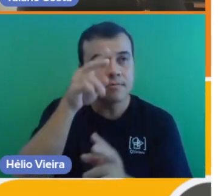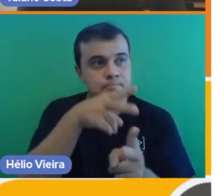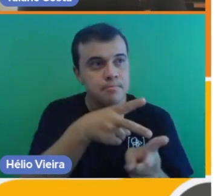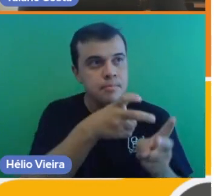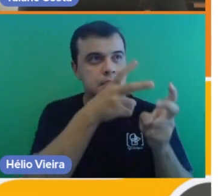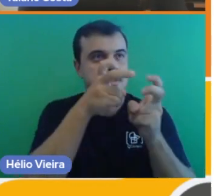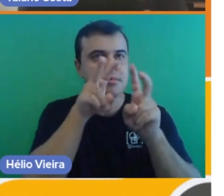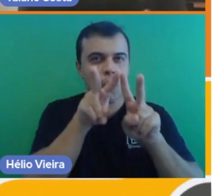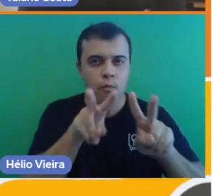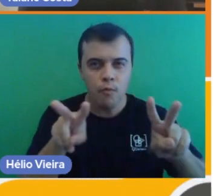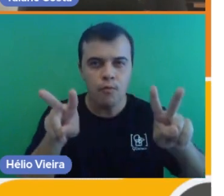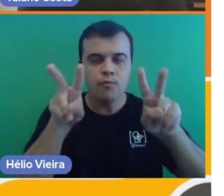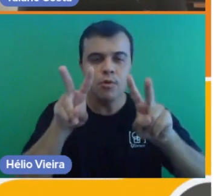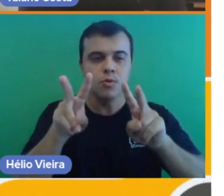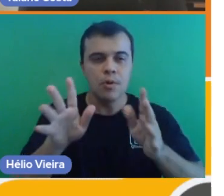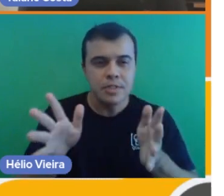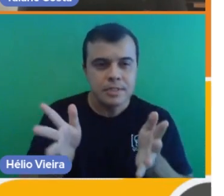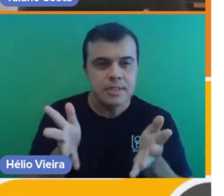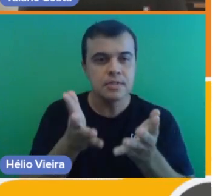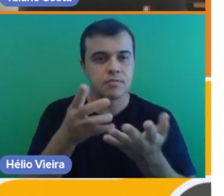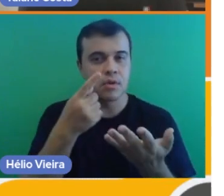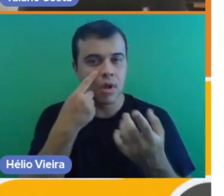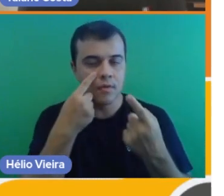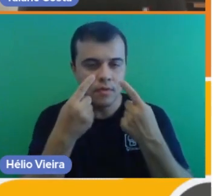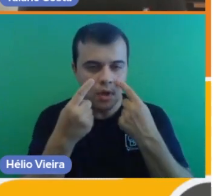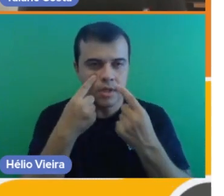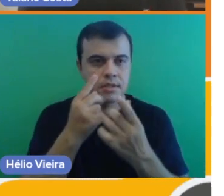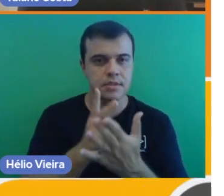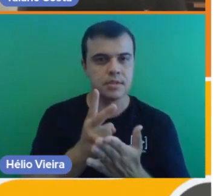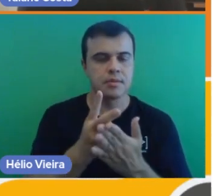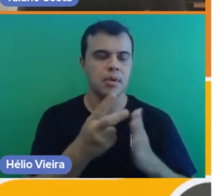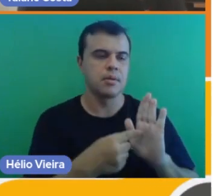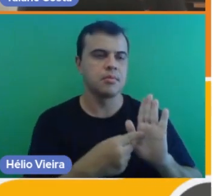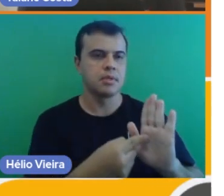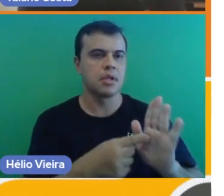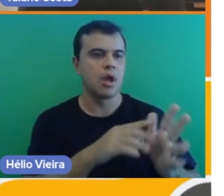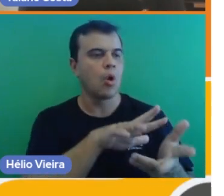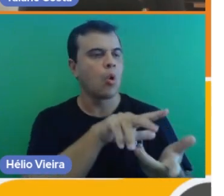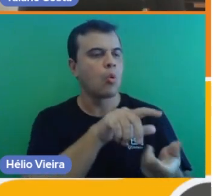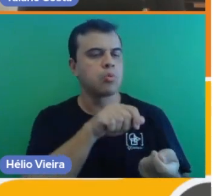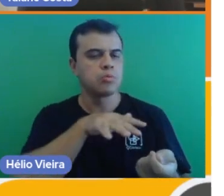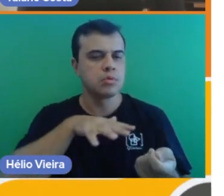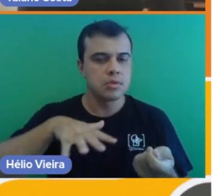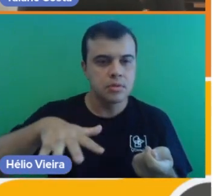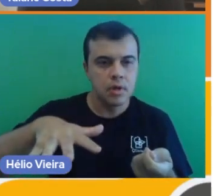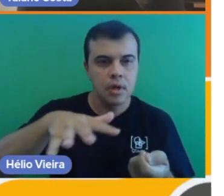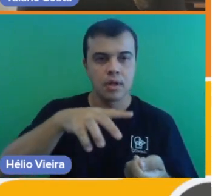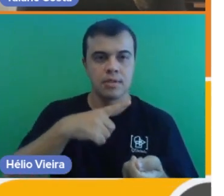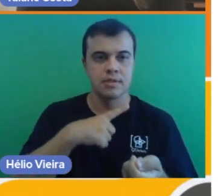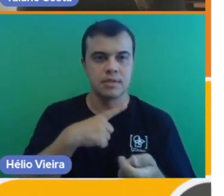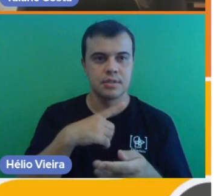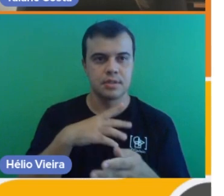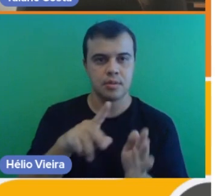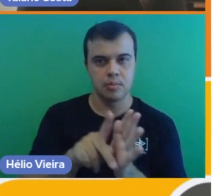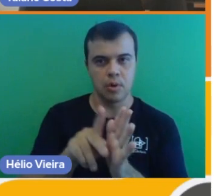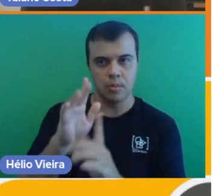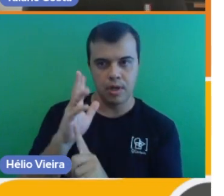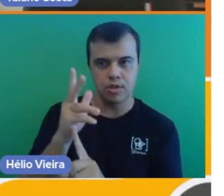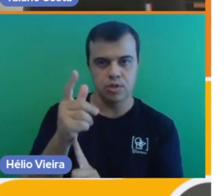alunos, incentivando-os a observar e representar o mundo ao seu redor de maneira artística.